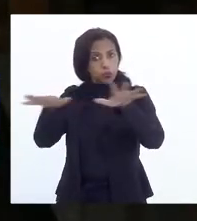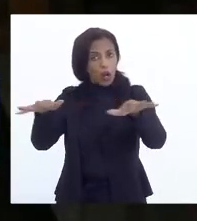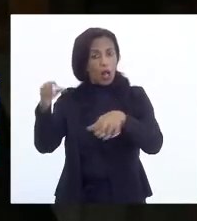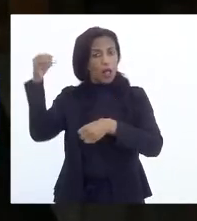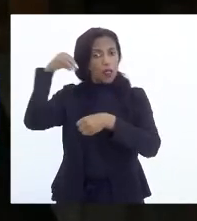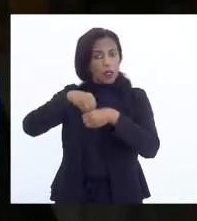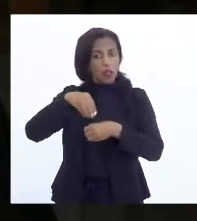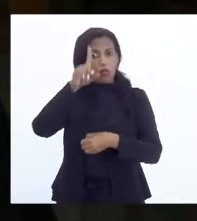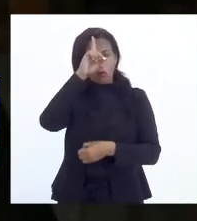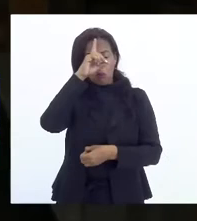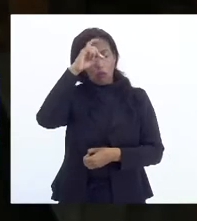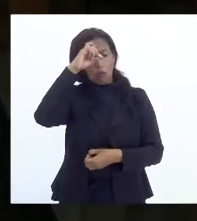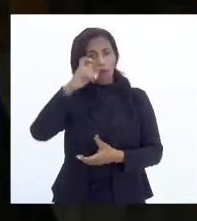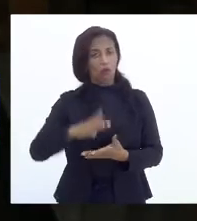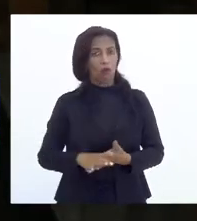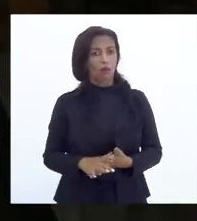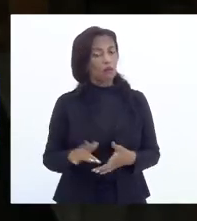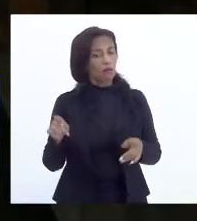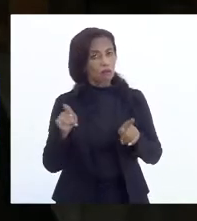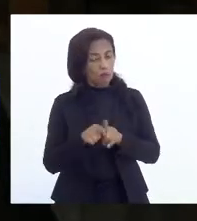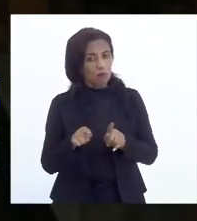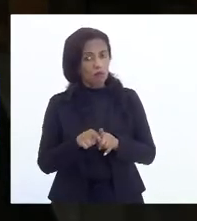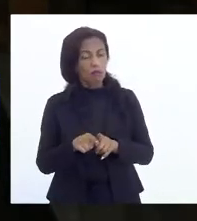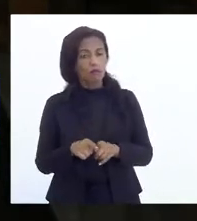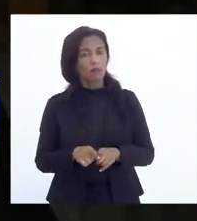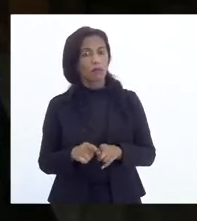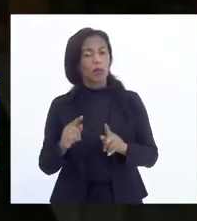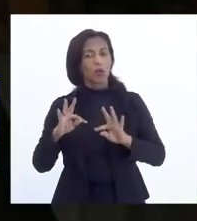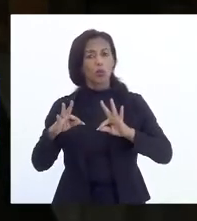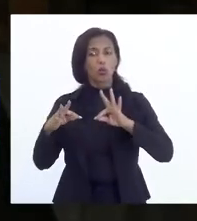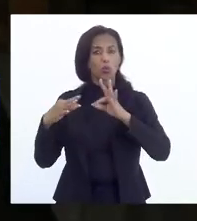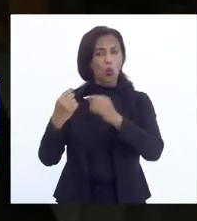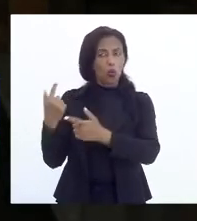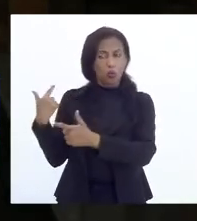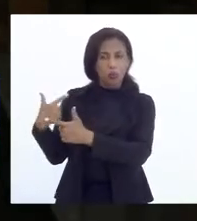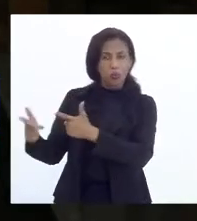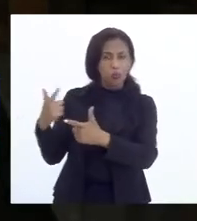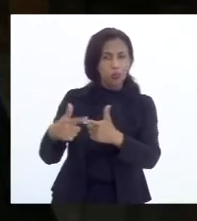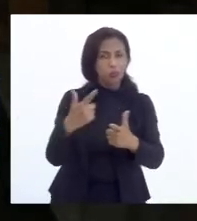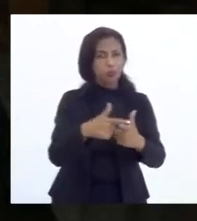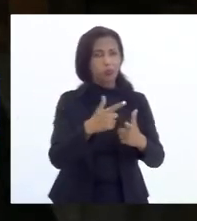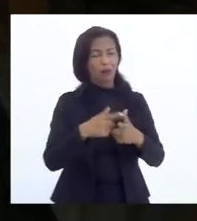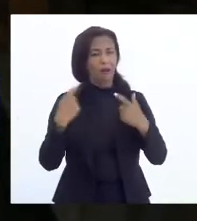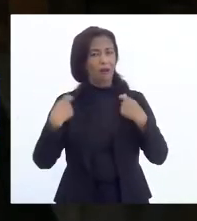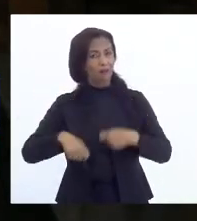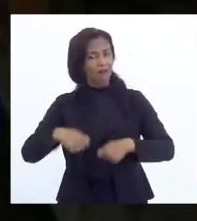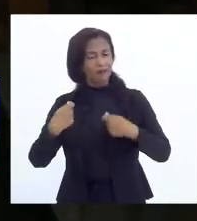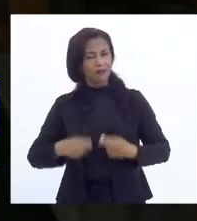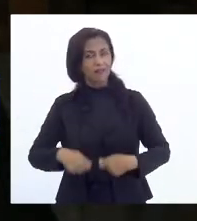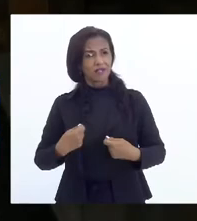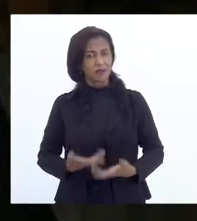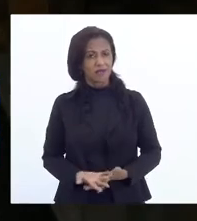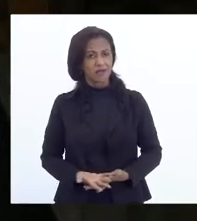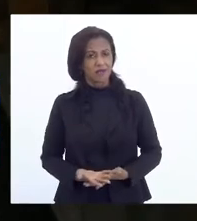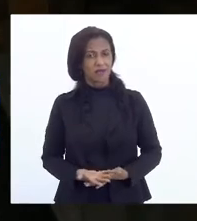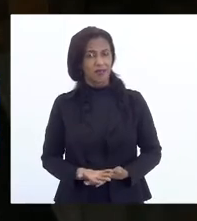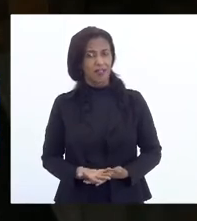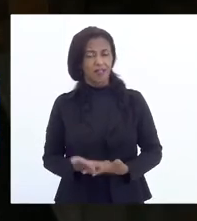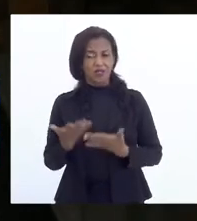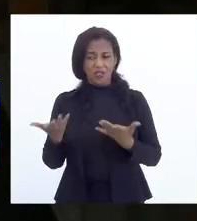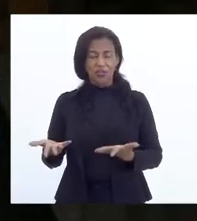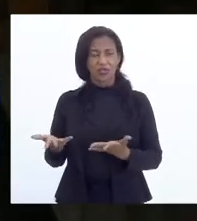da instituição, além, evidentemente, de todo o transtorno, a necessidade de